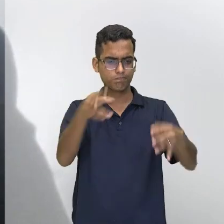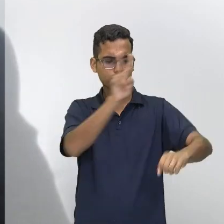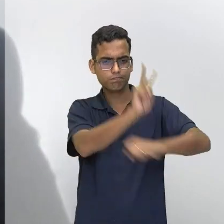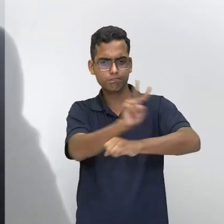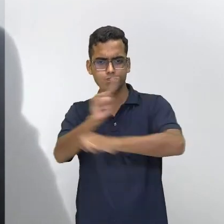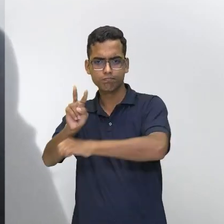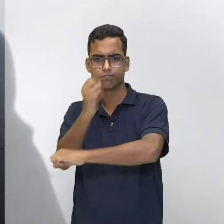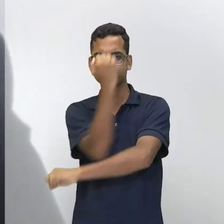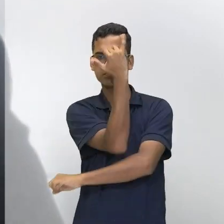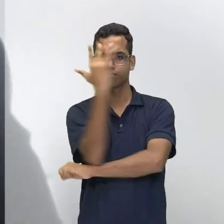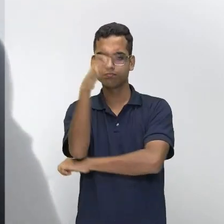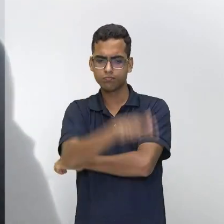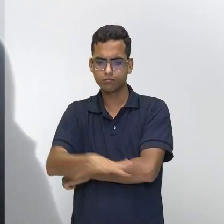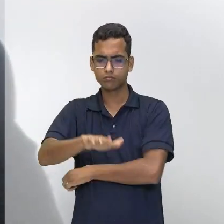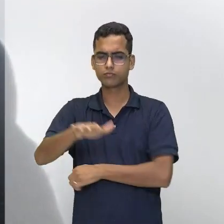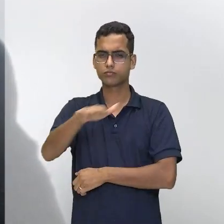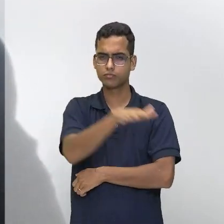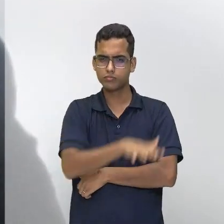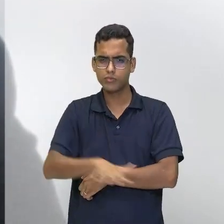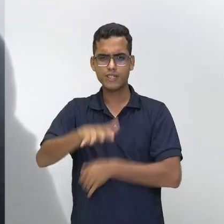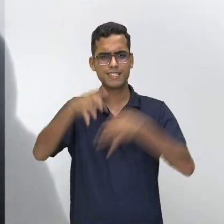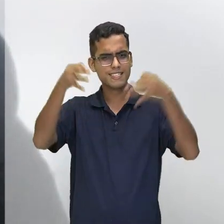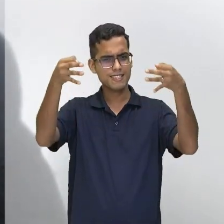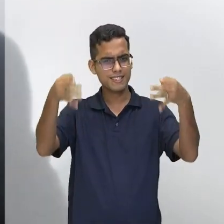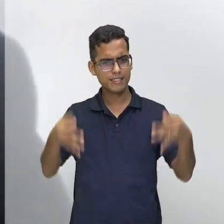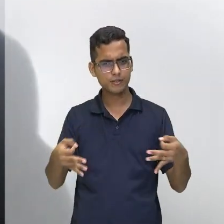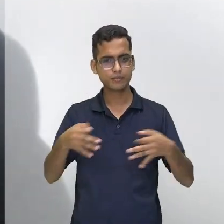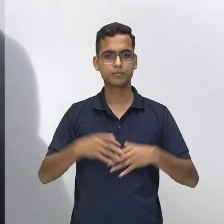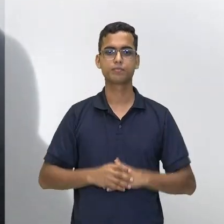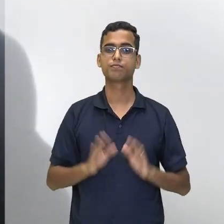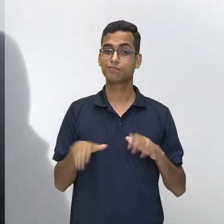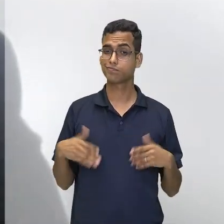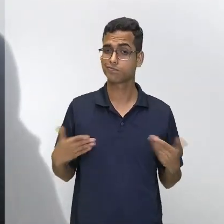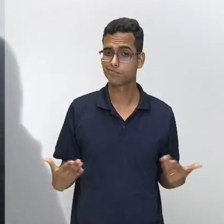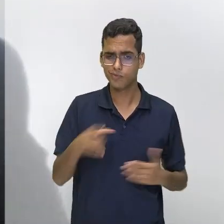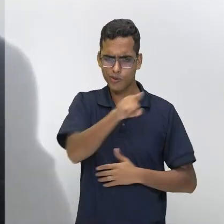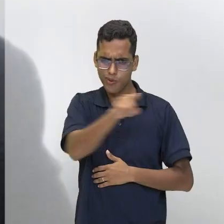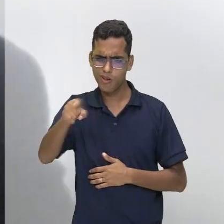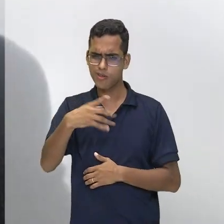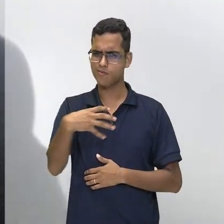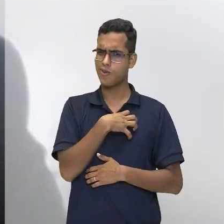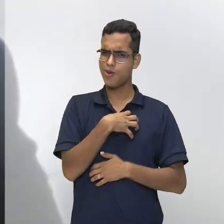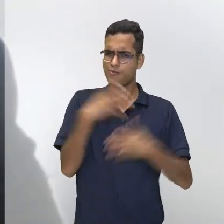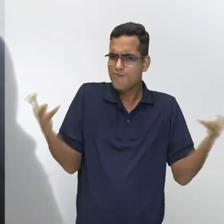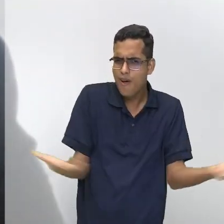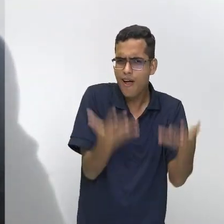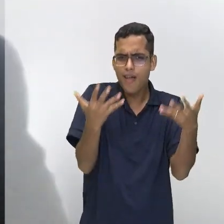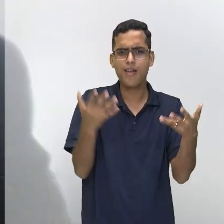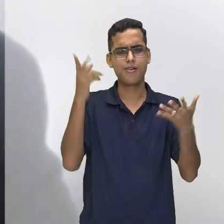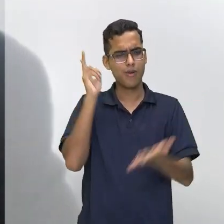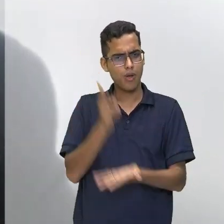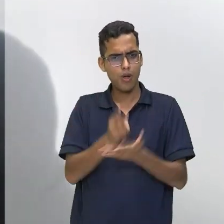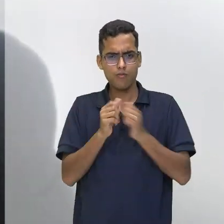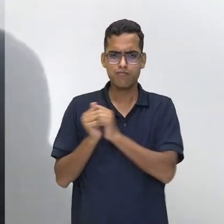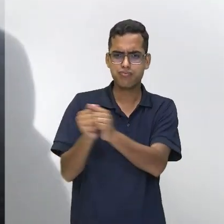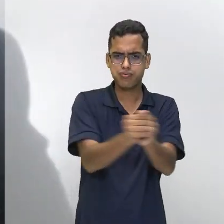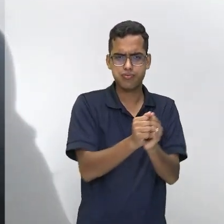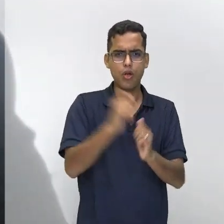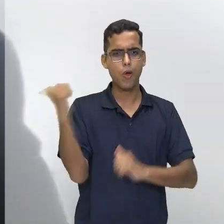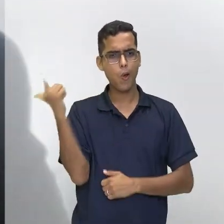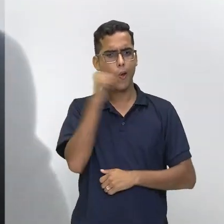preservado e ambientalmente correto. E aí, vocês ficaram motivados e motivadas para juntos